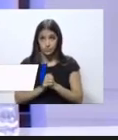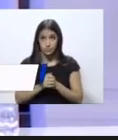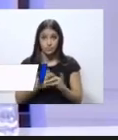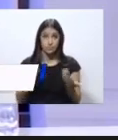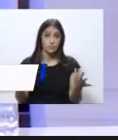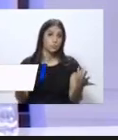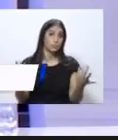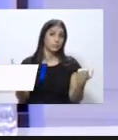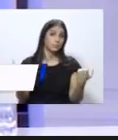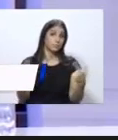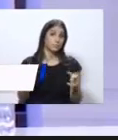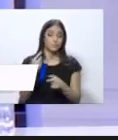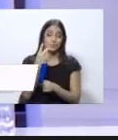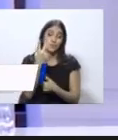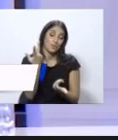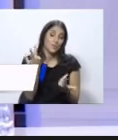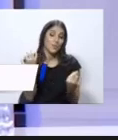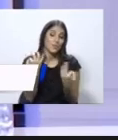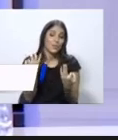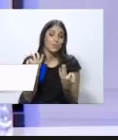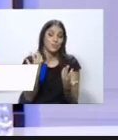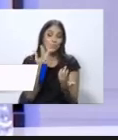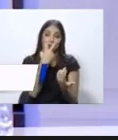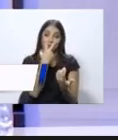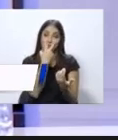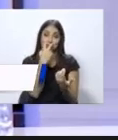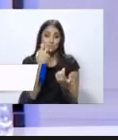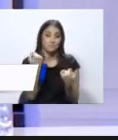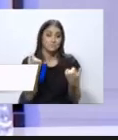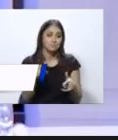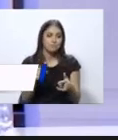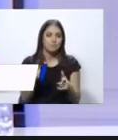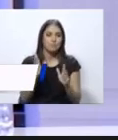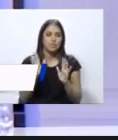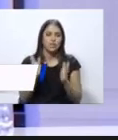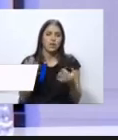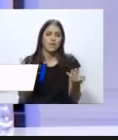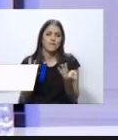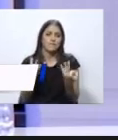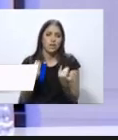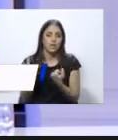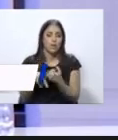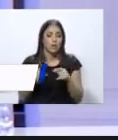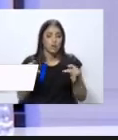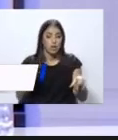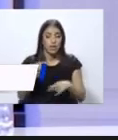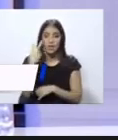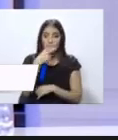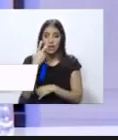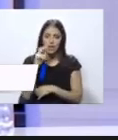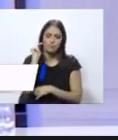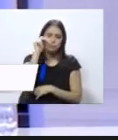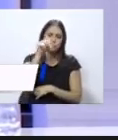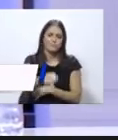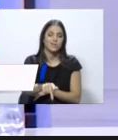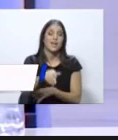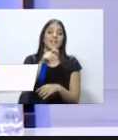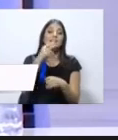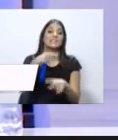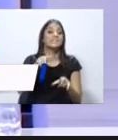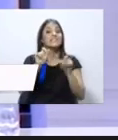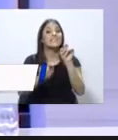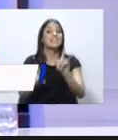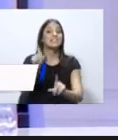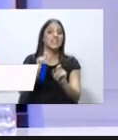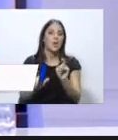Curiosamente, este jogador há um ano e pico pisou o estádio do Dragão ao serviço da seleção brasileira, portanto, naquele jogo com o